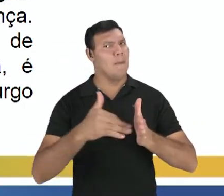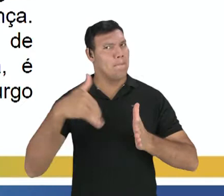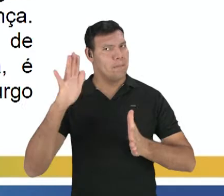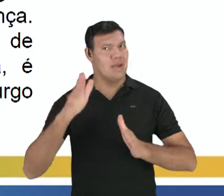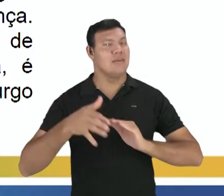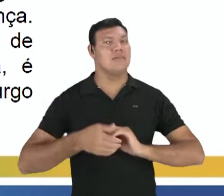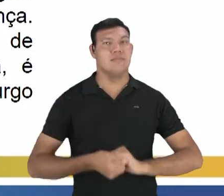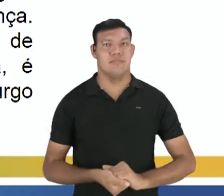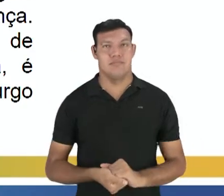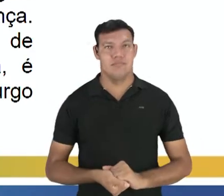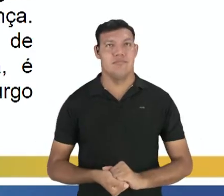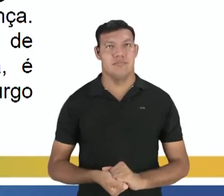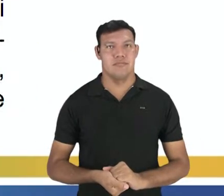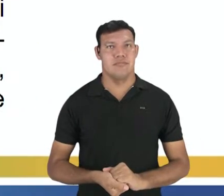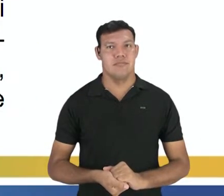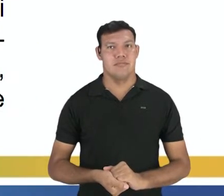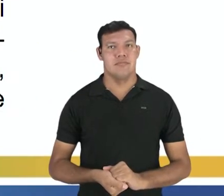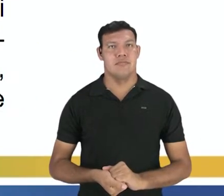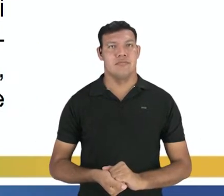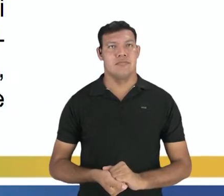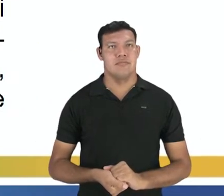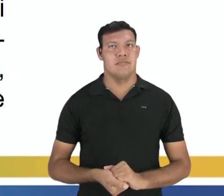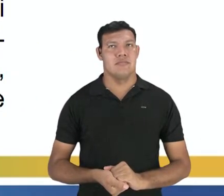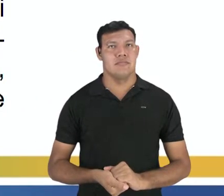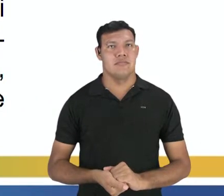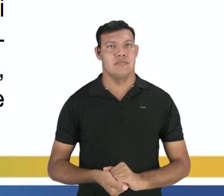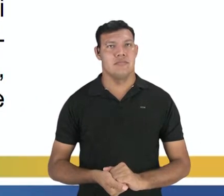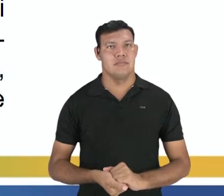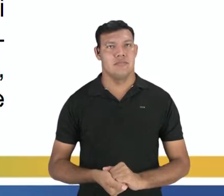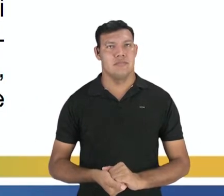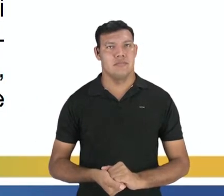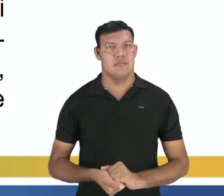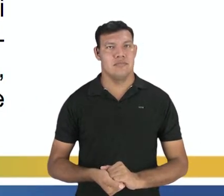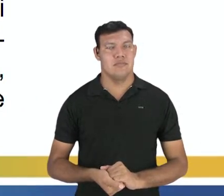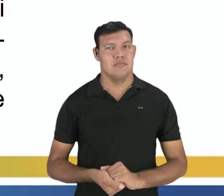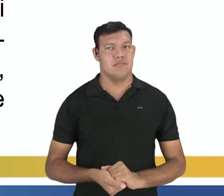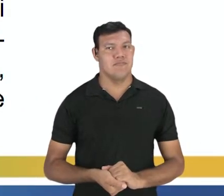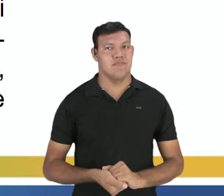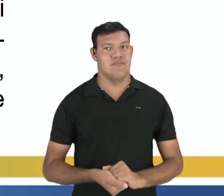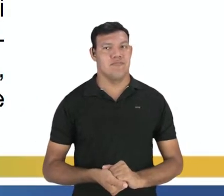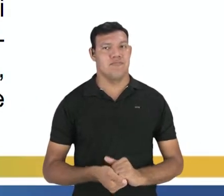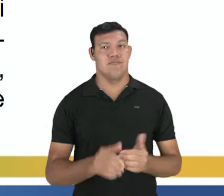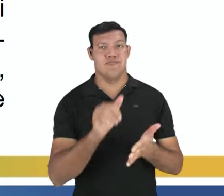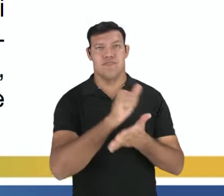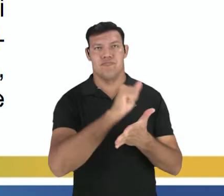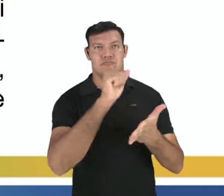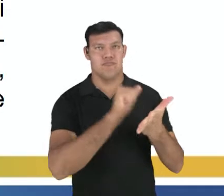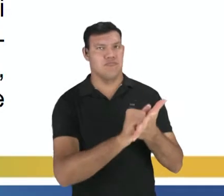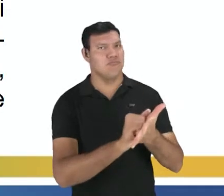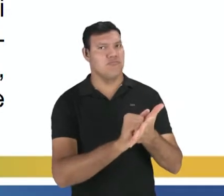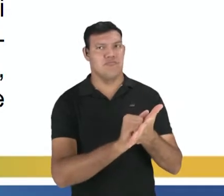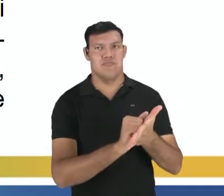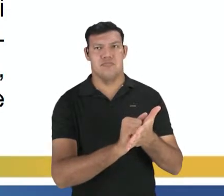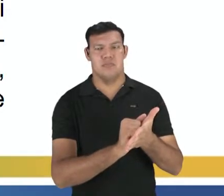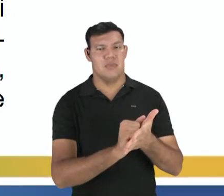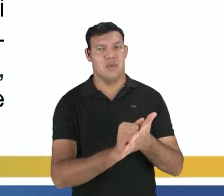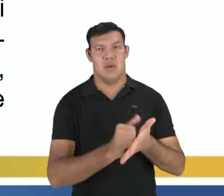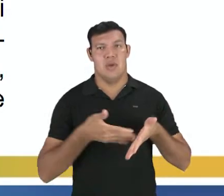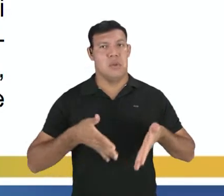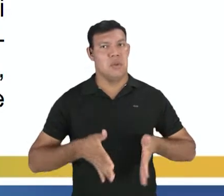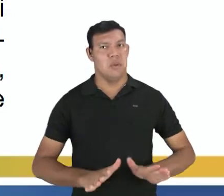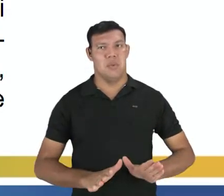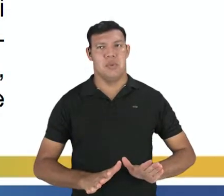esse o William Shakespeare. Não existem registros de quando ele